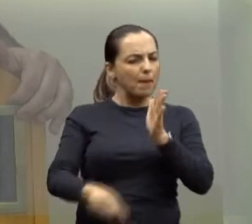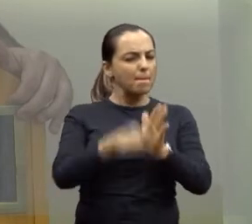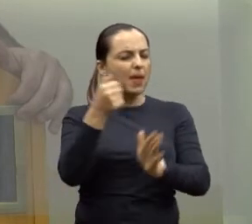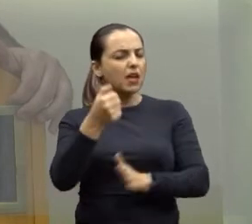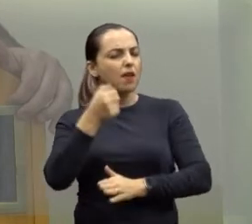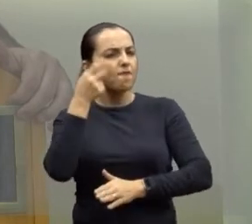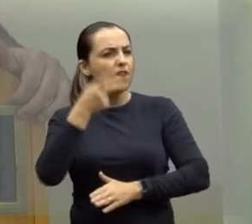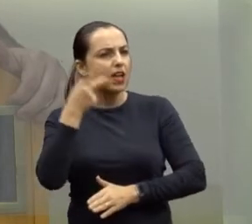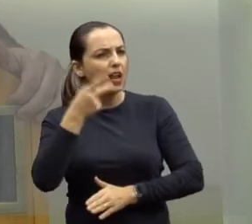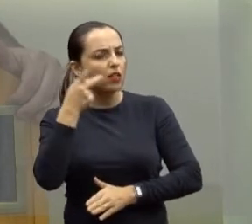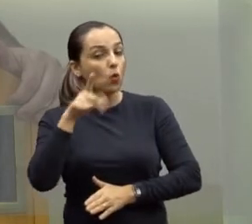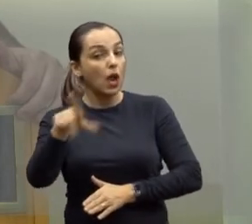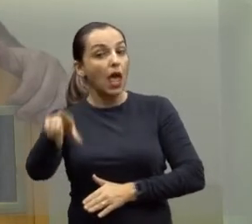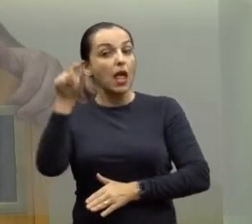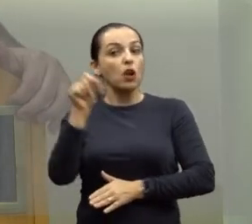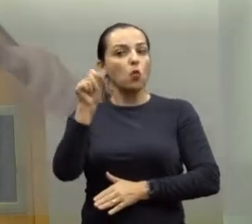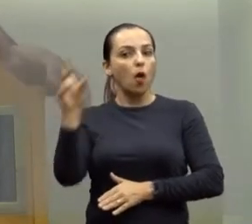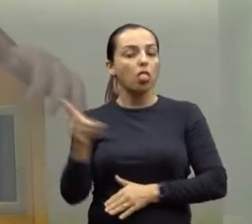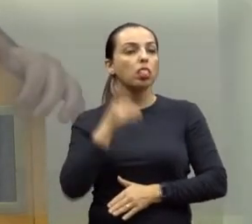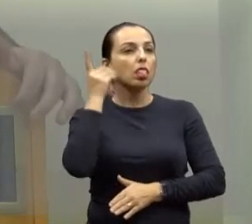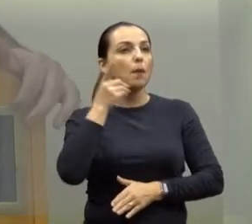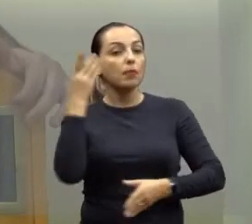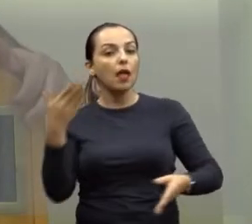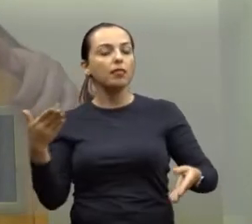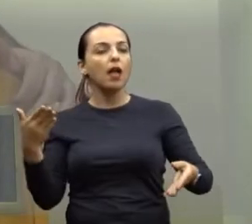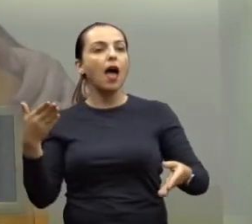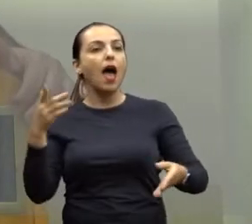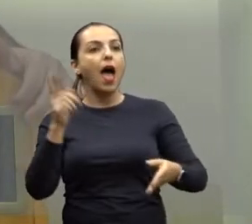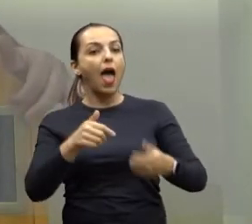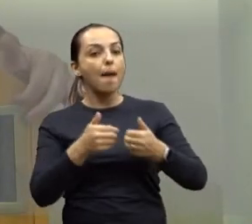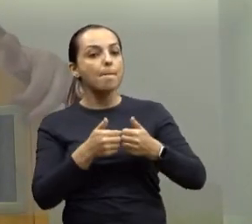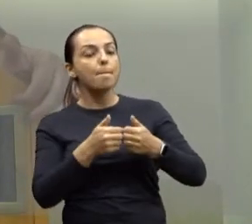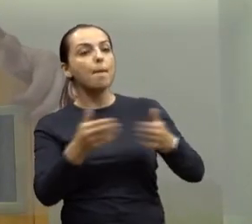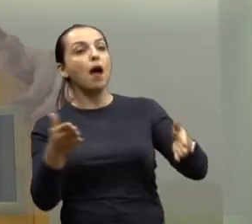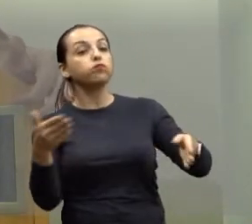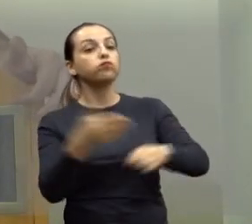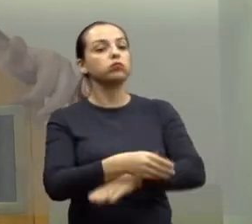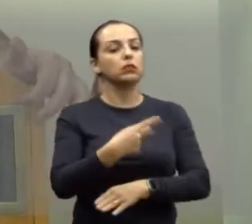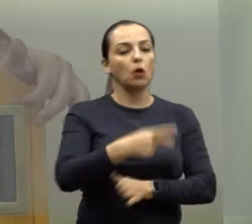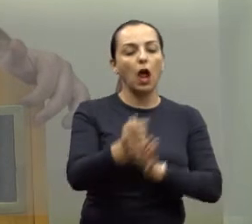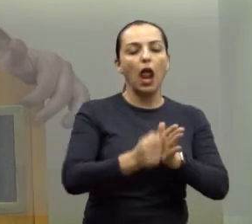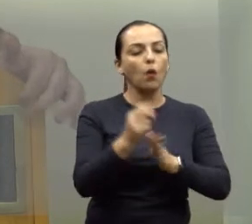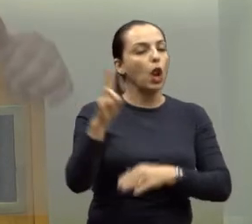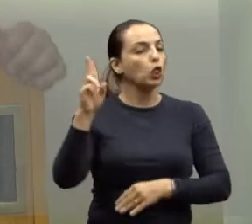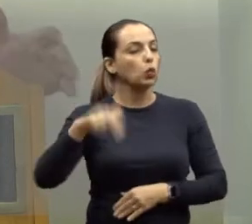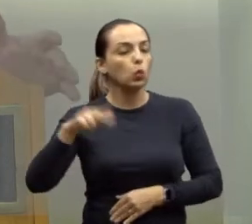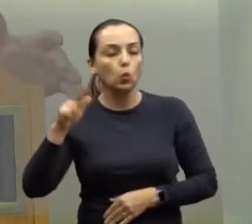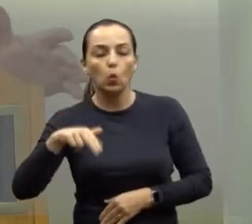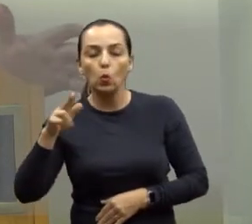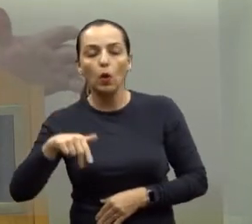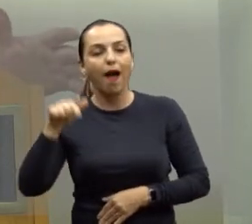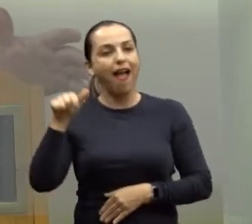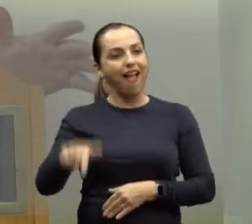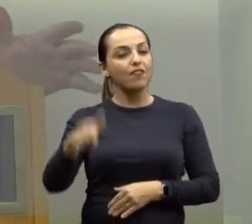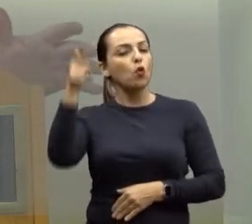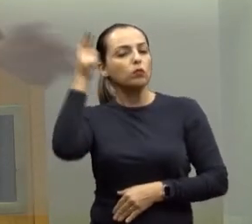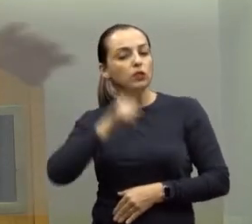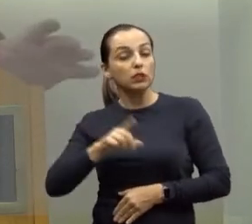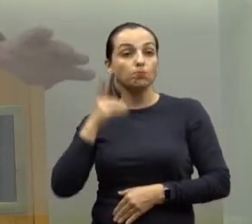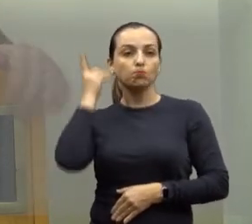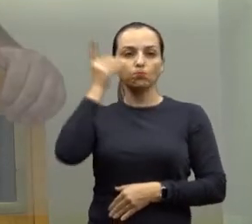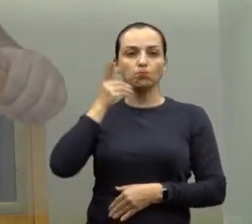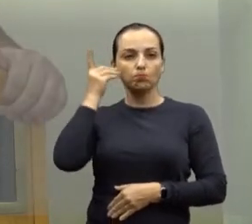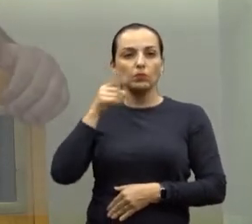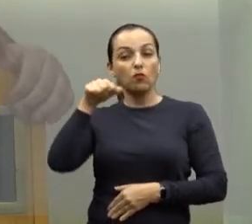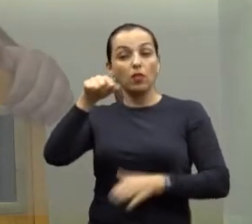vereadora que foi Eleita deputada direto chegar em Araraquara isso nunca aconteceu um vereador se eleger deputado